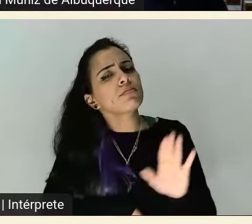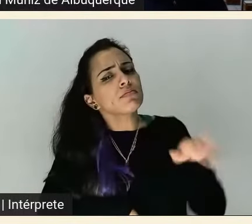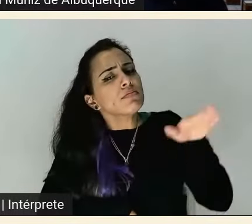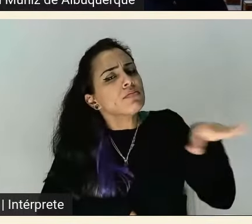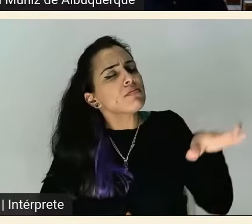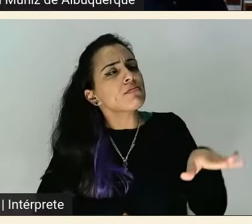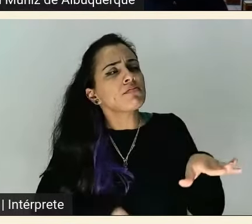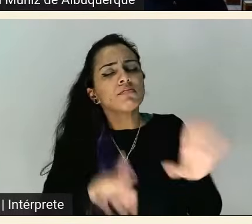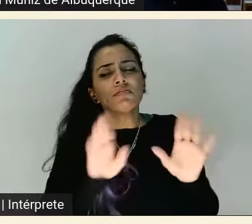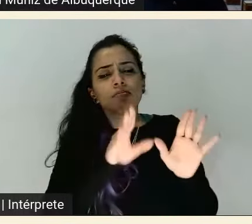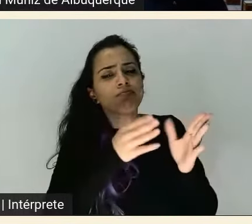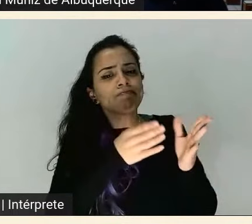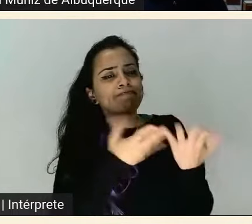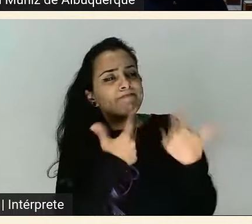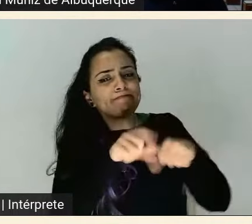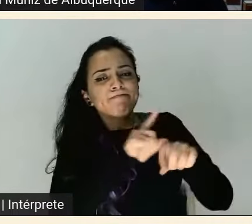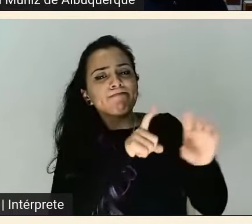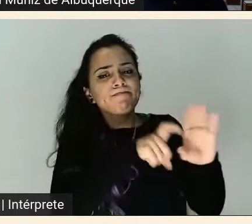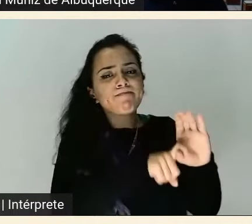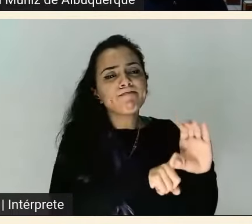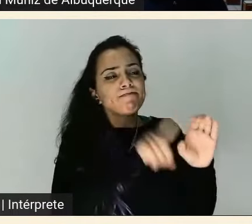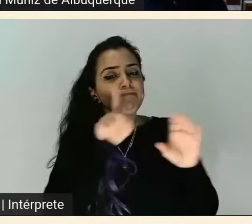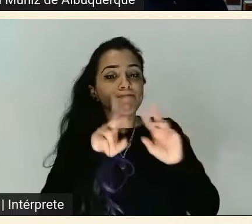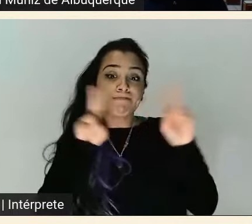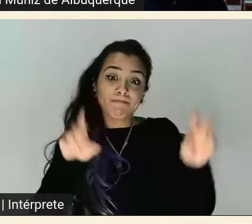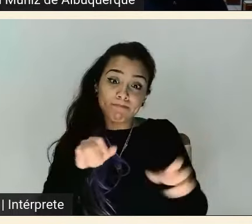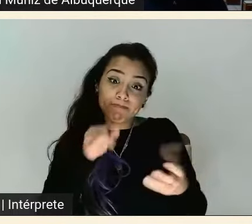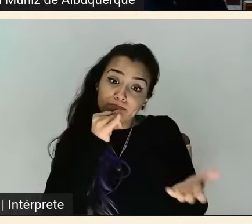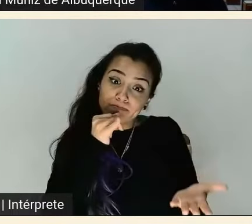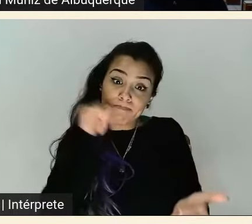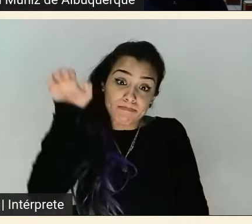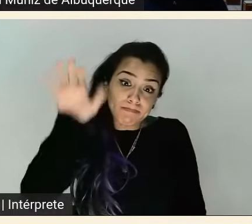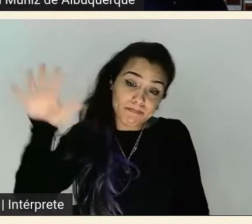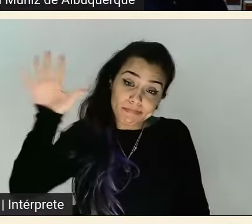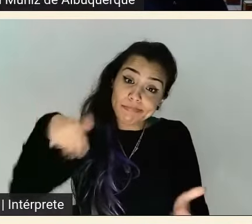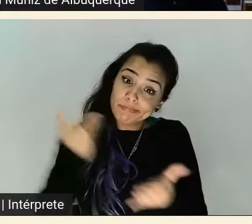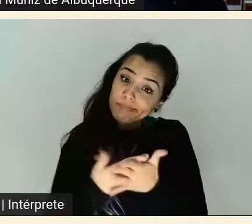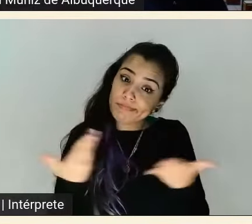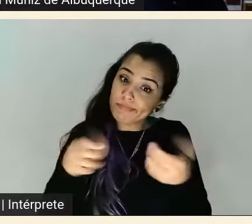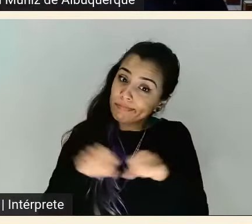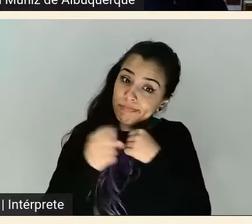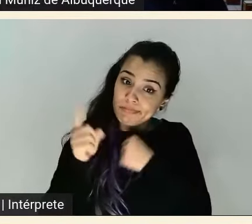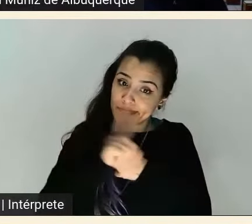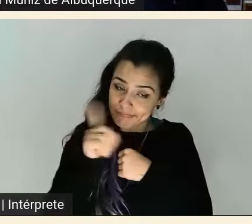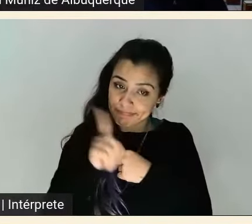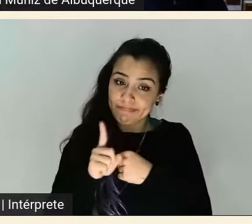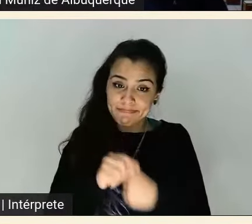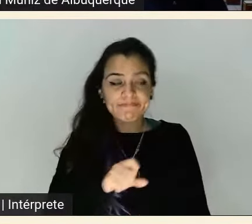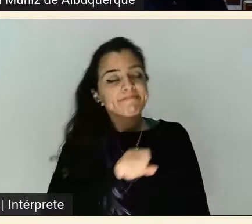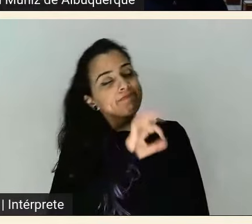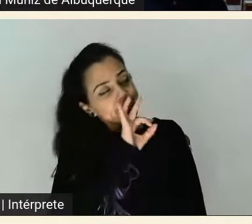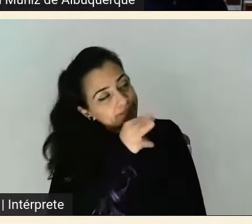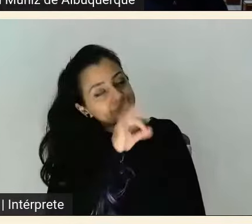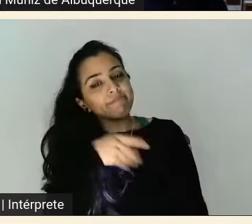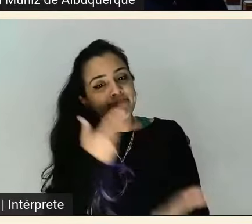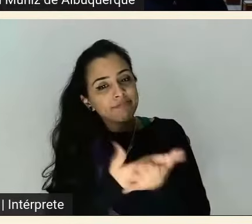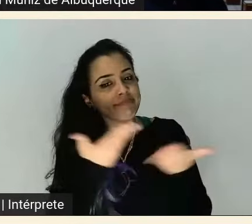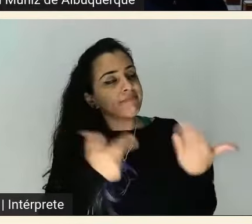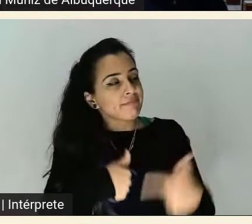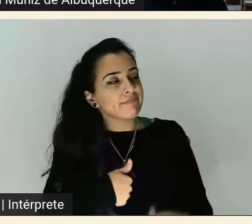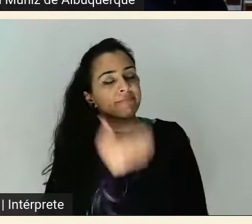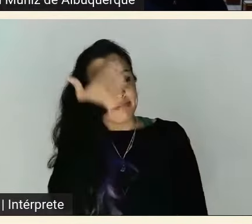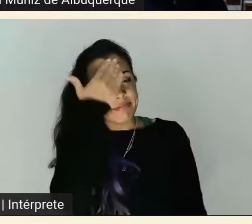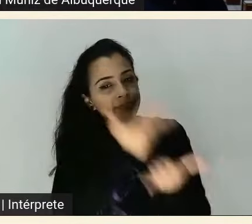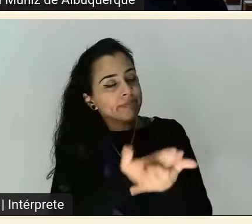cortar o cordão umbilical com a Europa, que nunca se cortou, na verdade. Até hoje, eu diria.